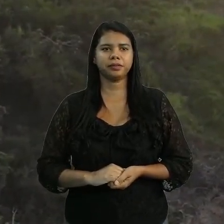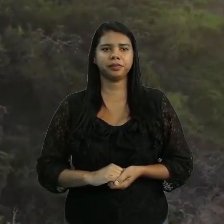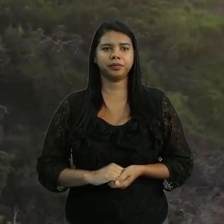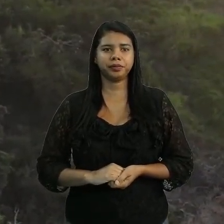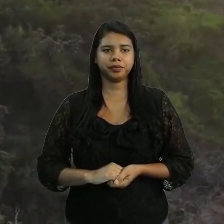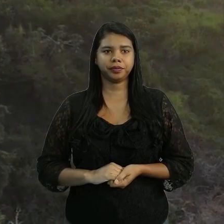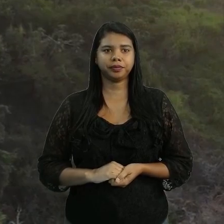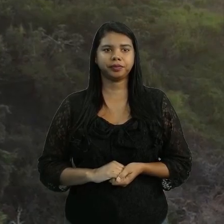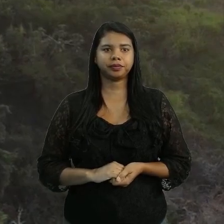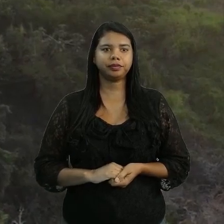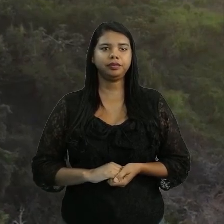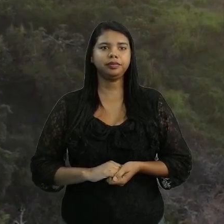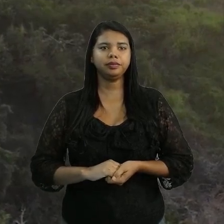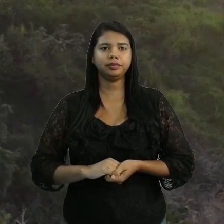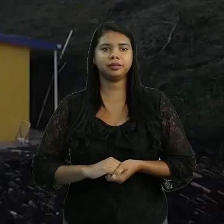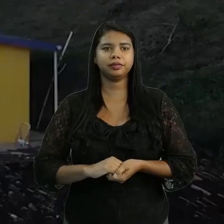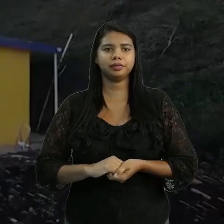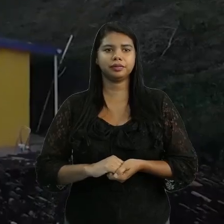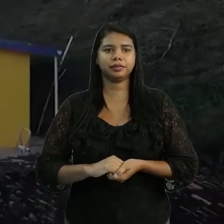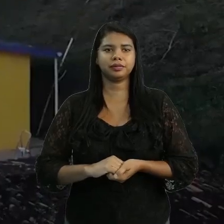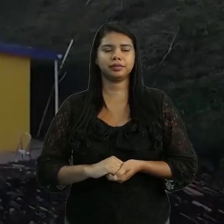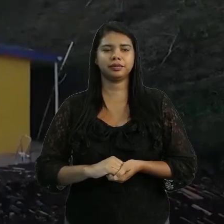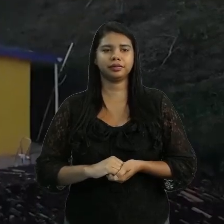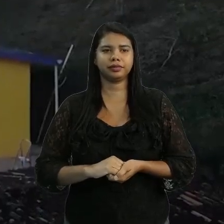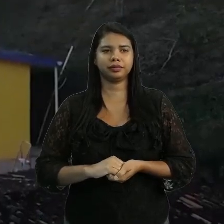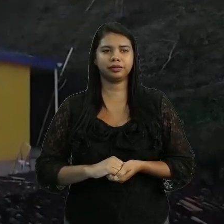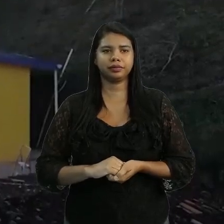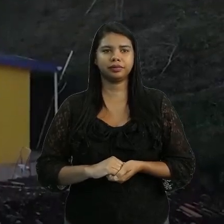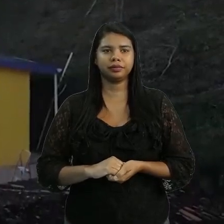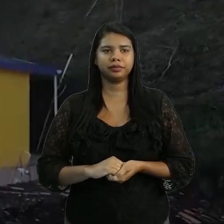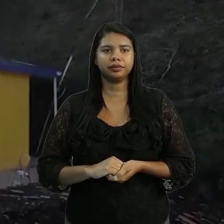Adoksade, a transcendência,